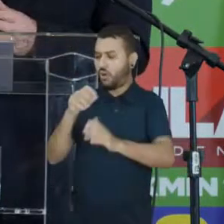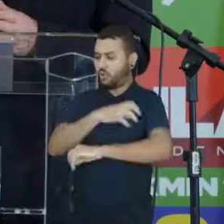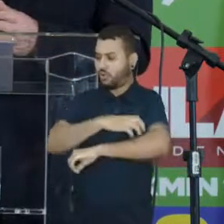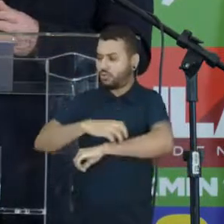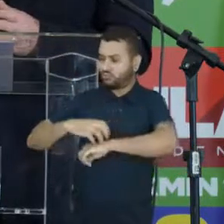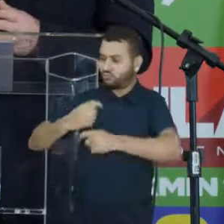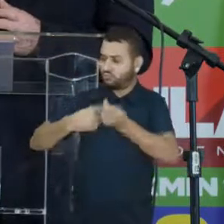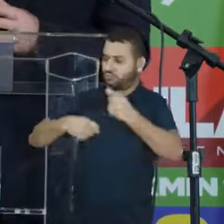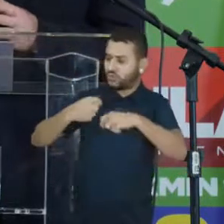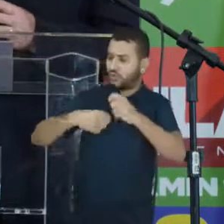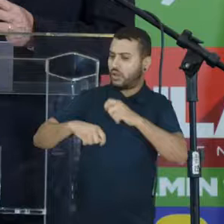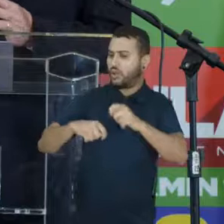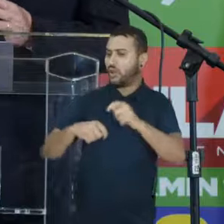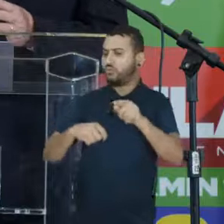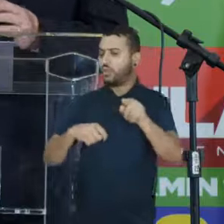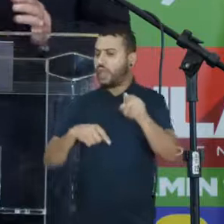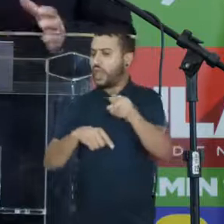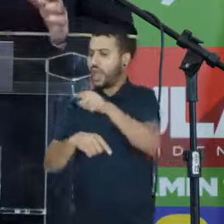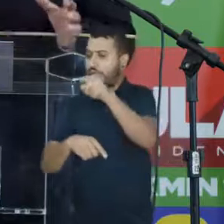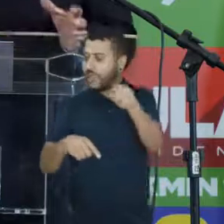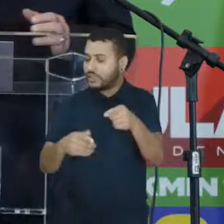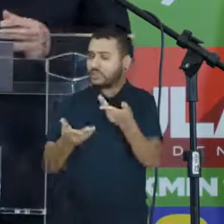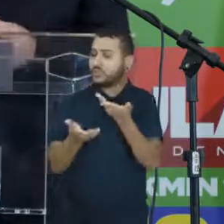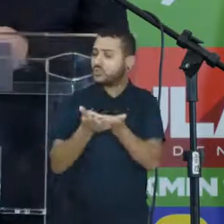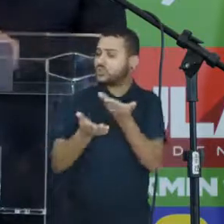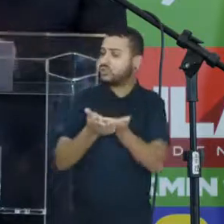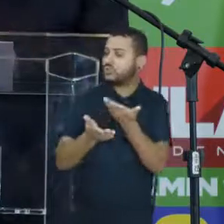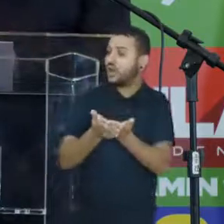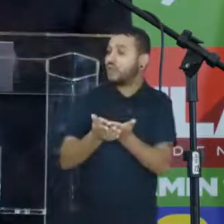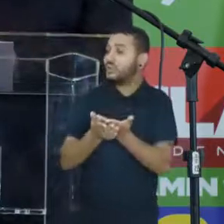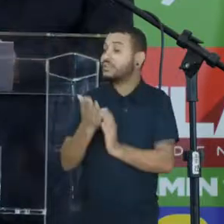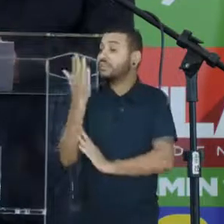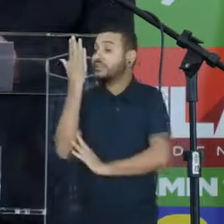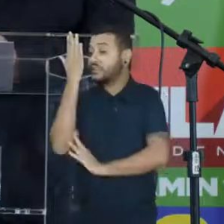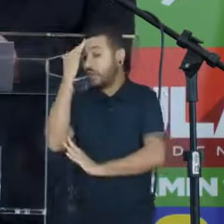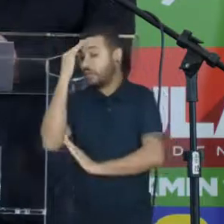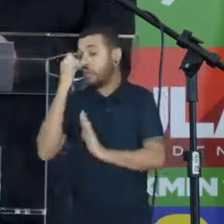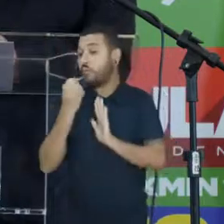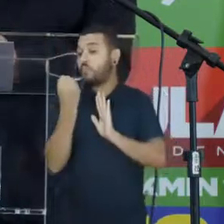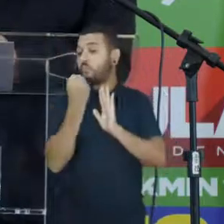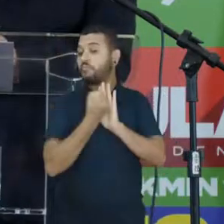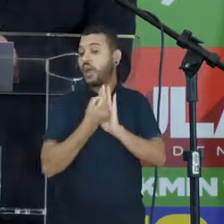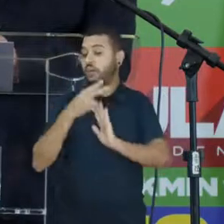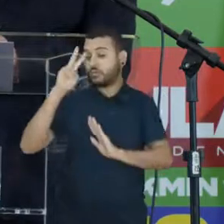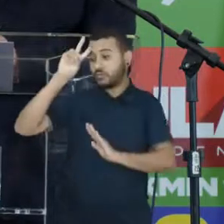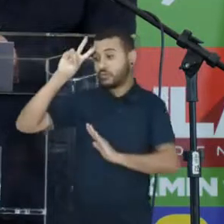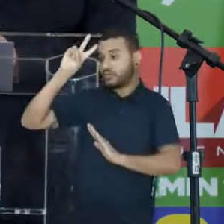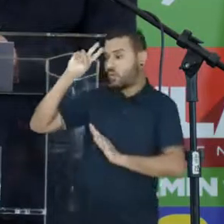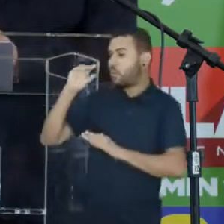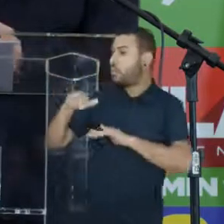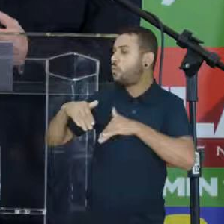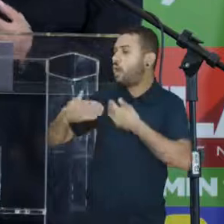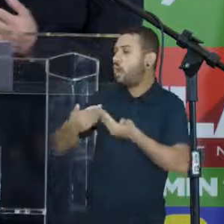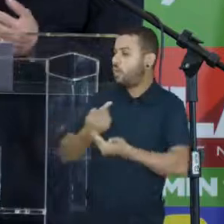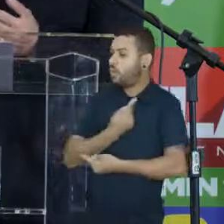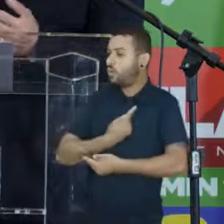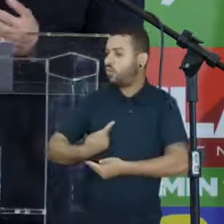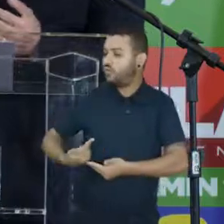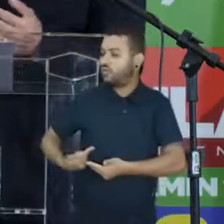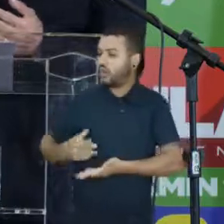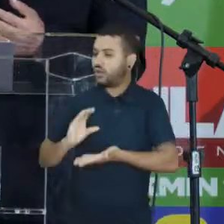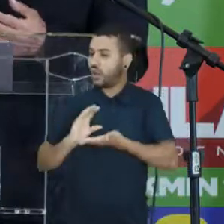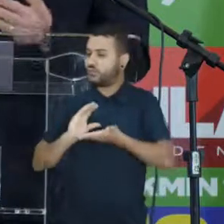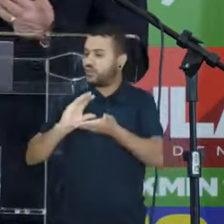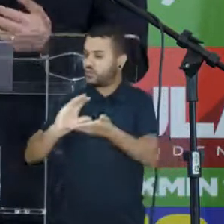estudo para saber qual o momento histórico que teve um governo que fez mais